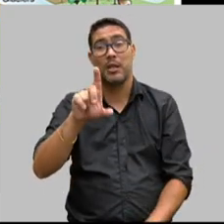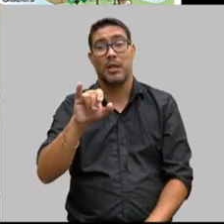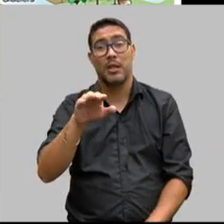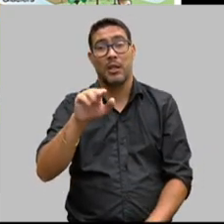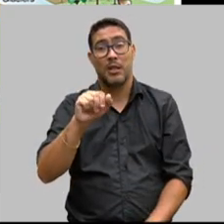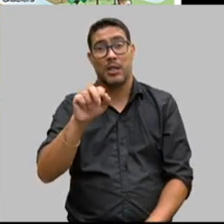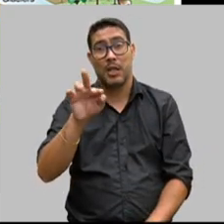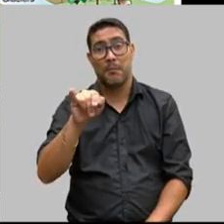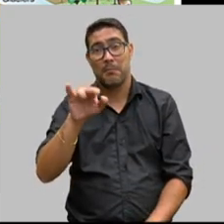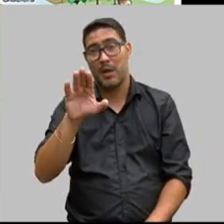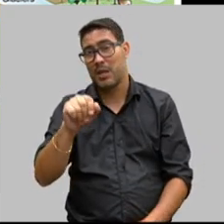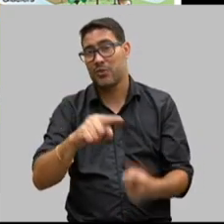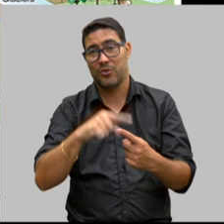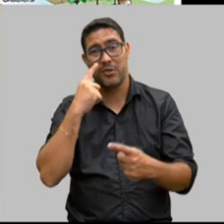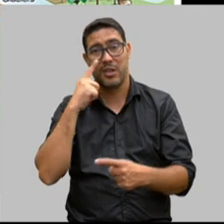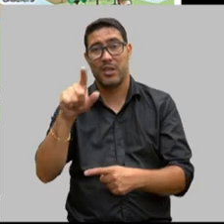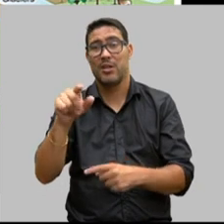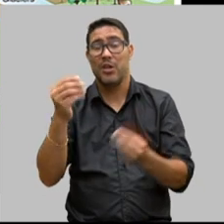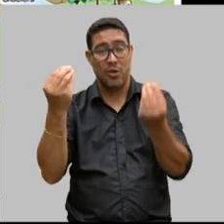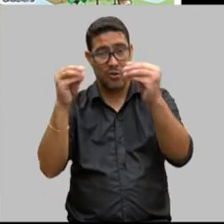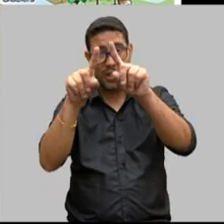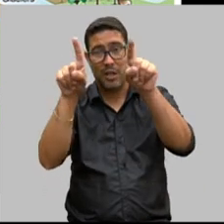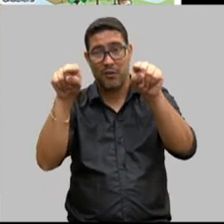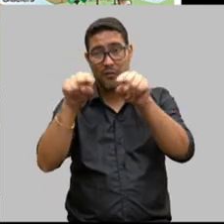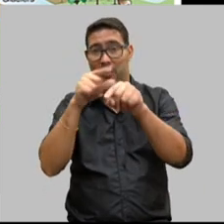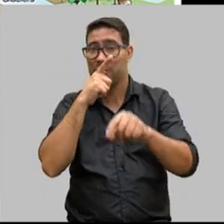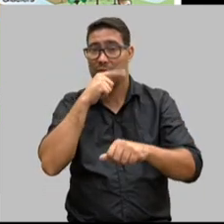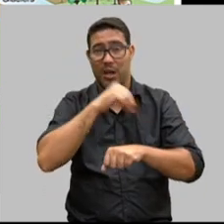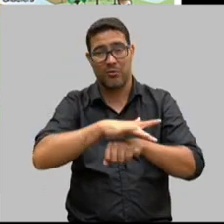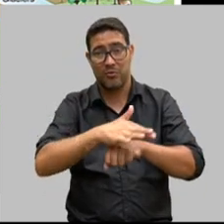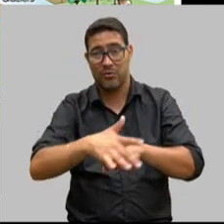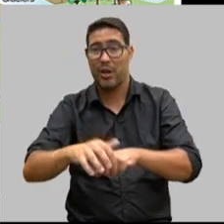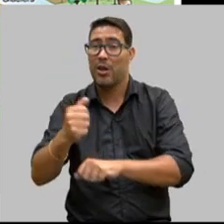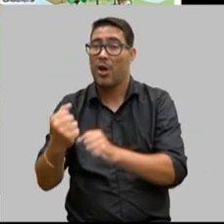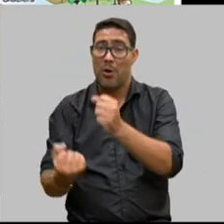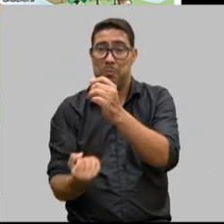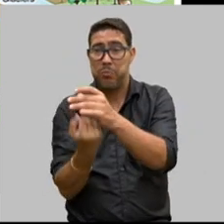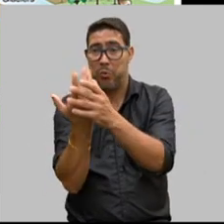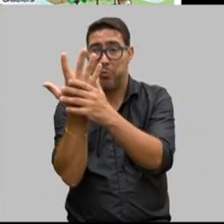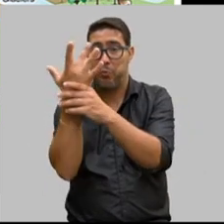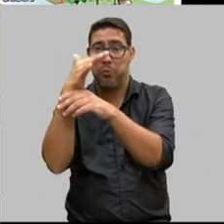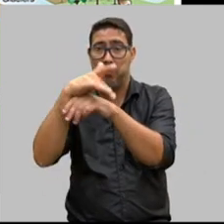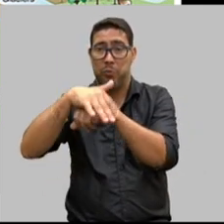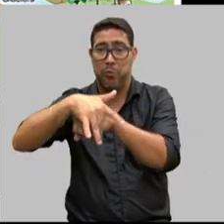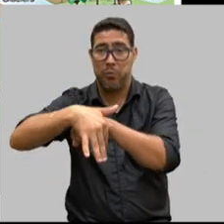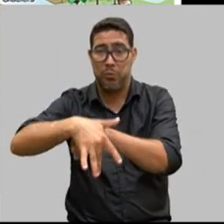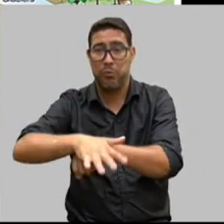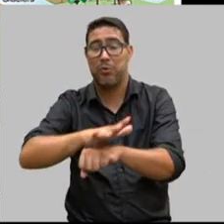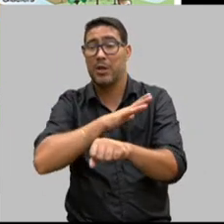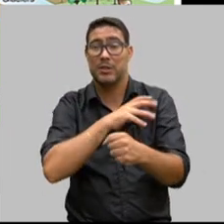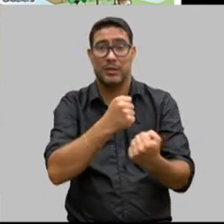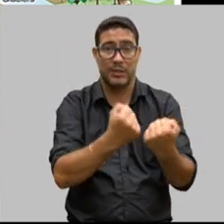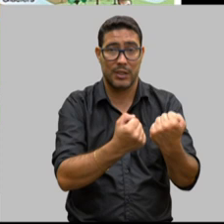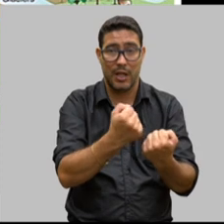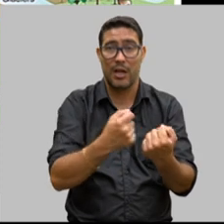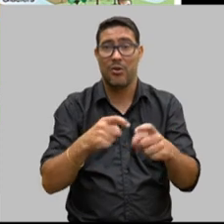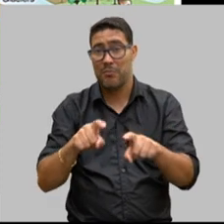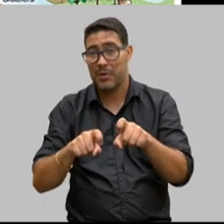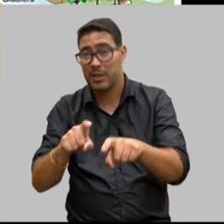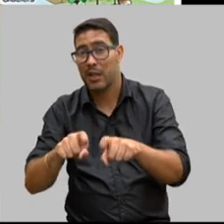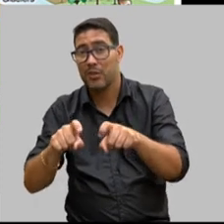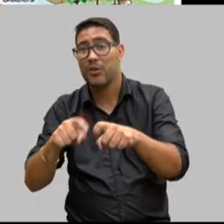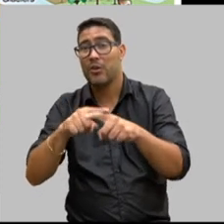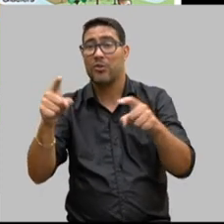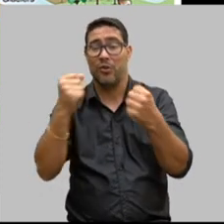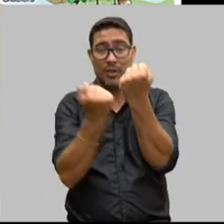inclusive vulcão, rios, oceanos, energia chegando, indústrias, carros, plantações. Todas